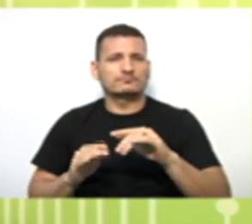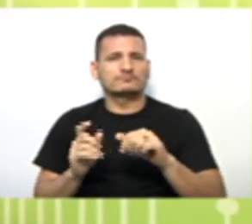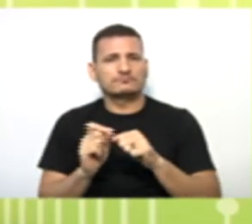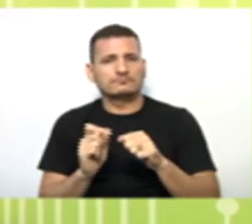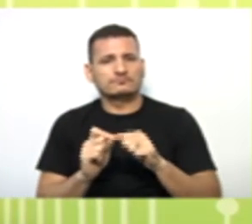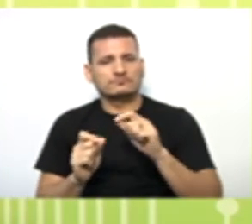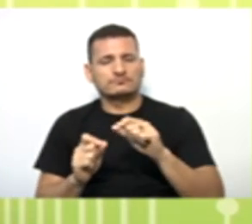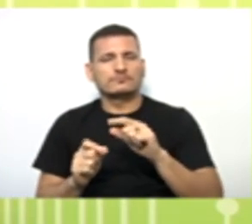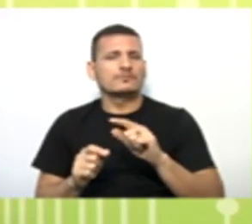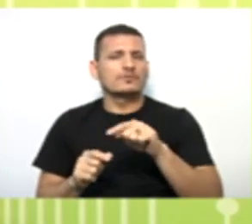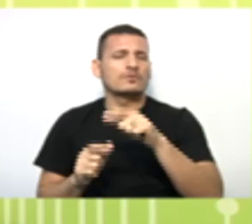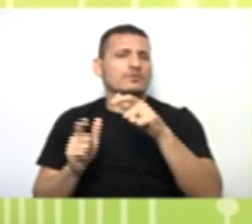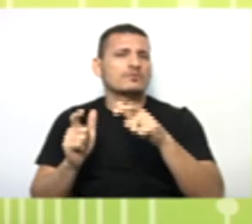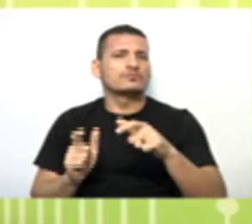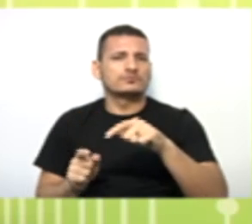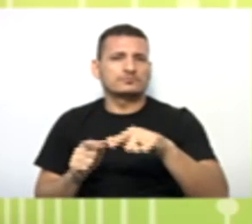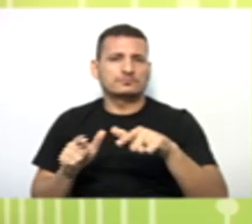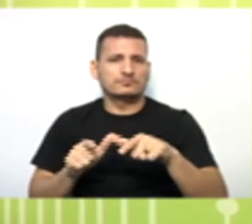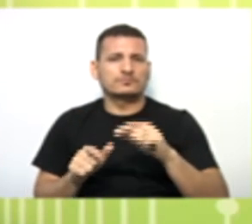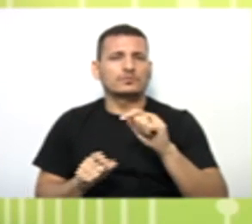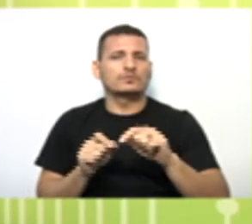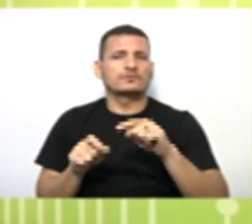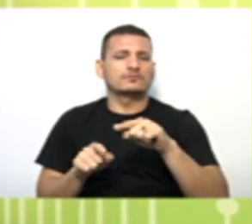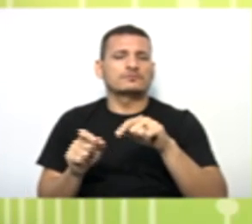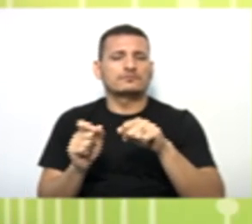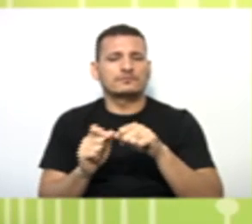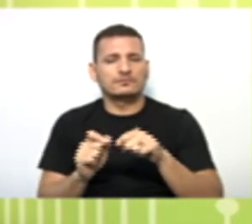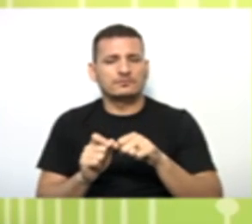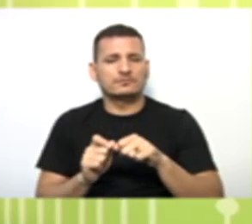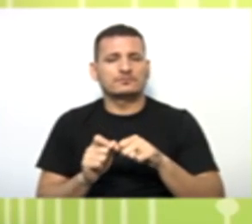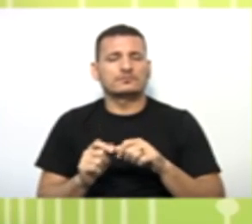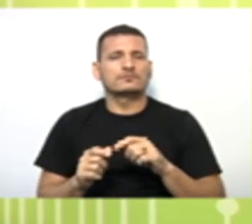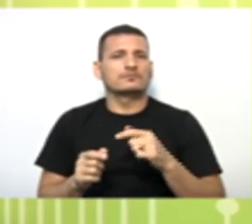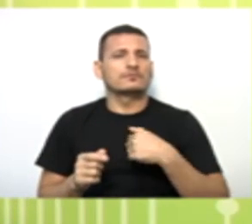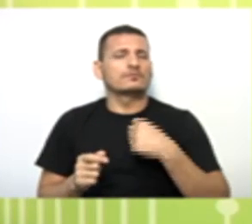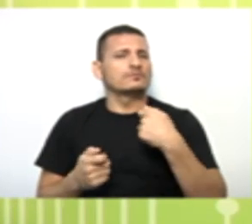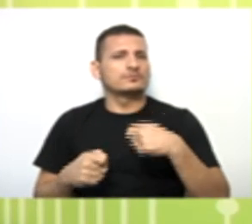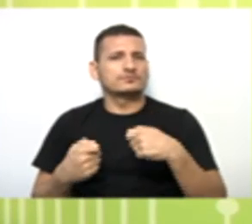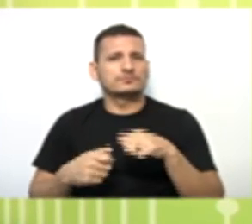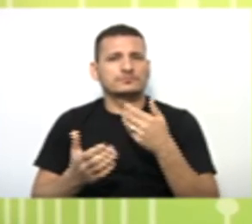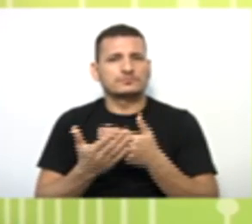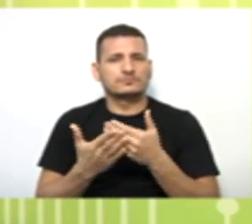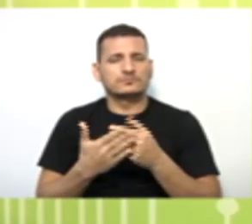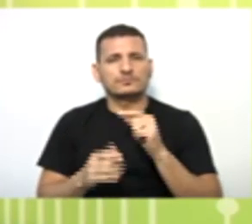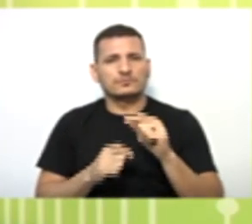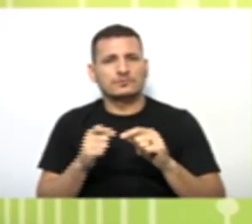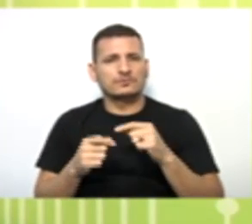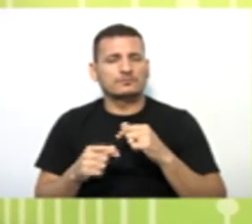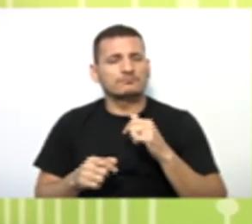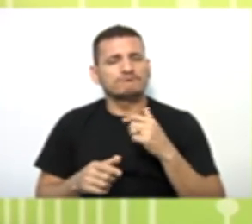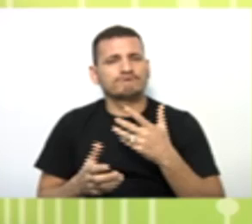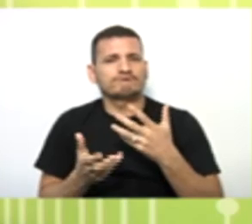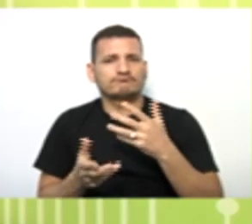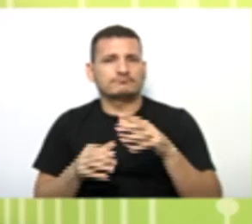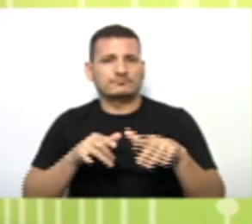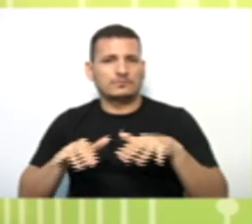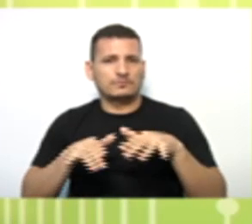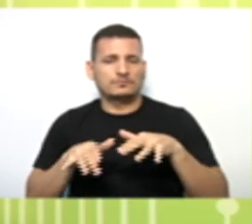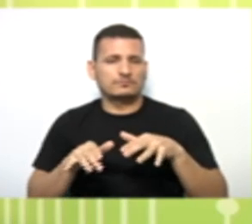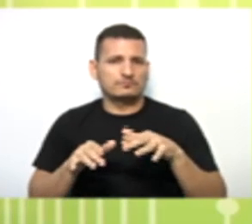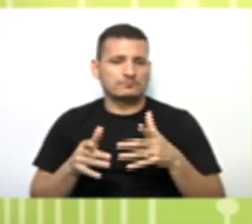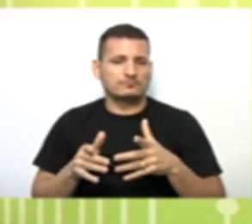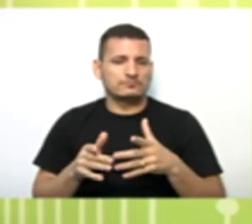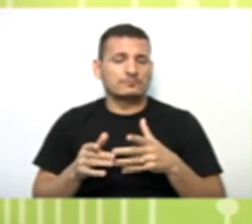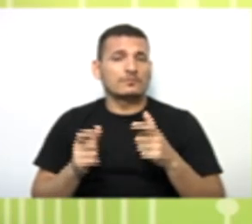Qual é a situação que ele trabalha, o que ele faz, o que eu preciso estudar especificamente para me tornar um cara desse, o que eu